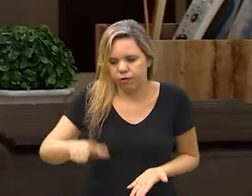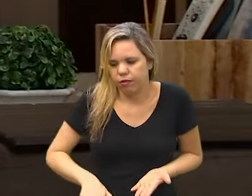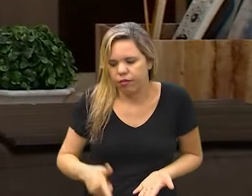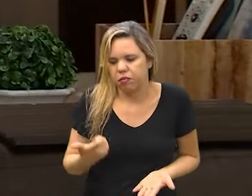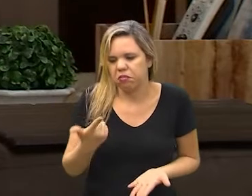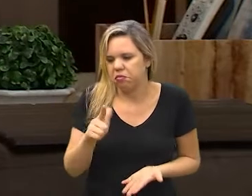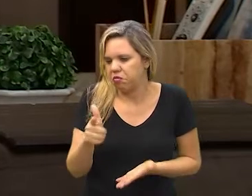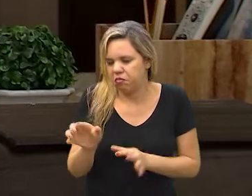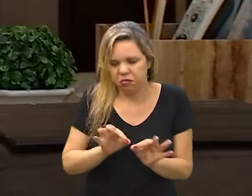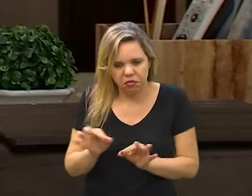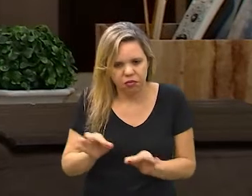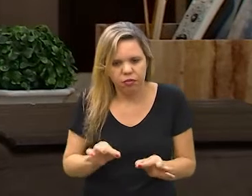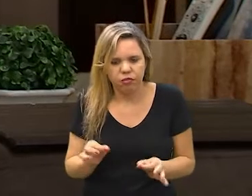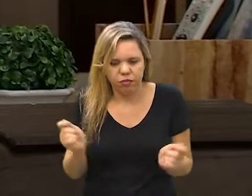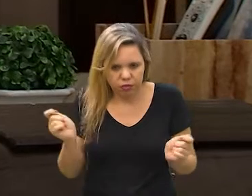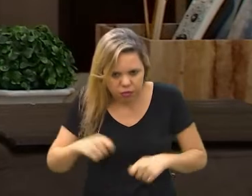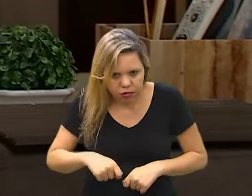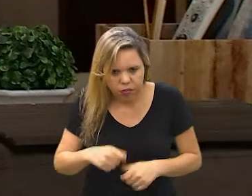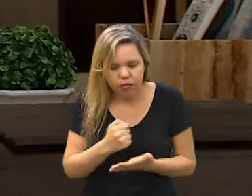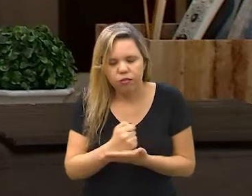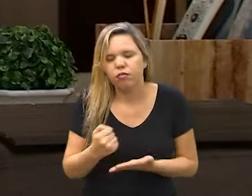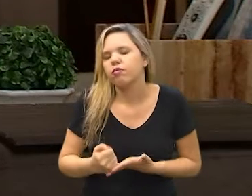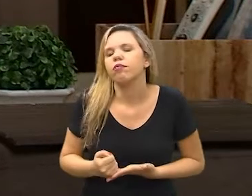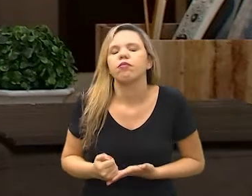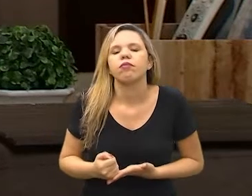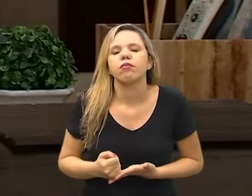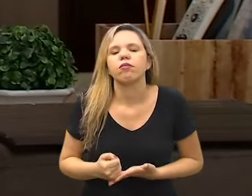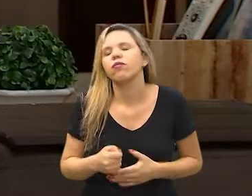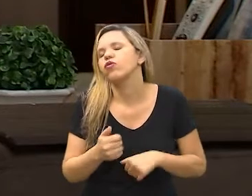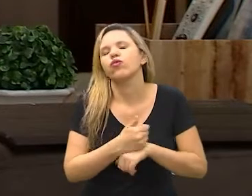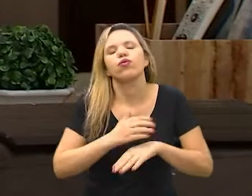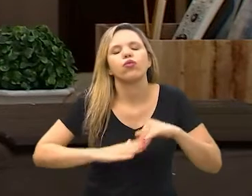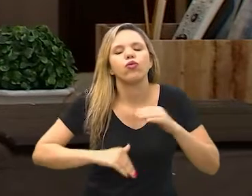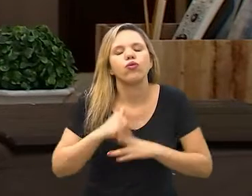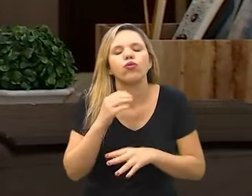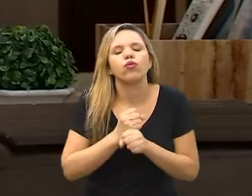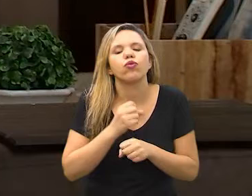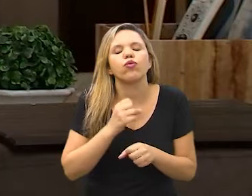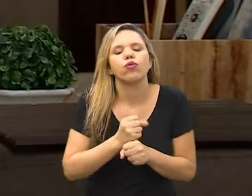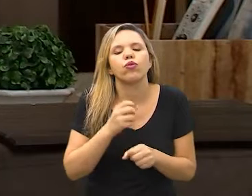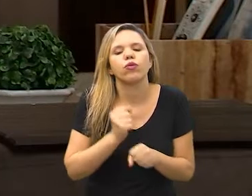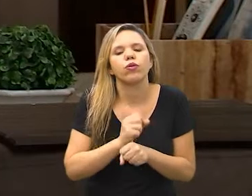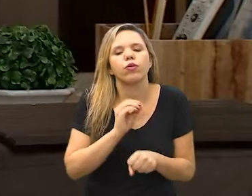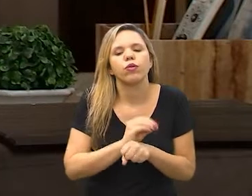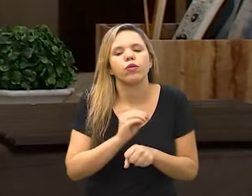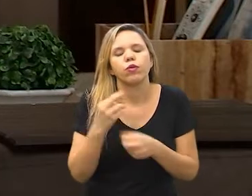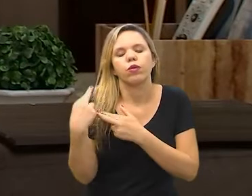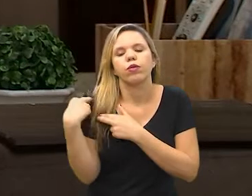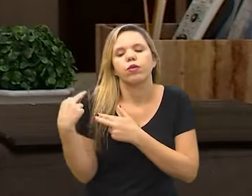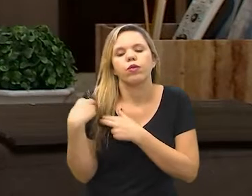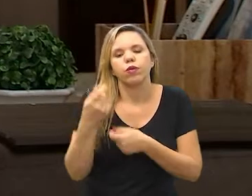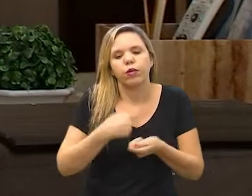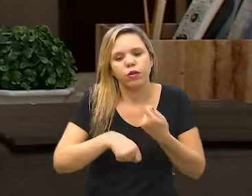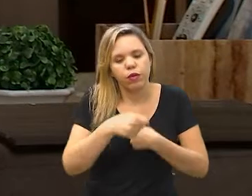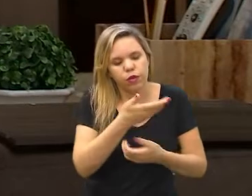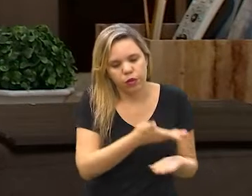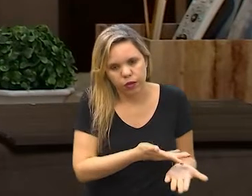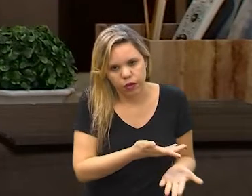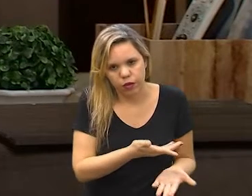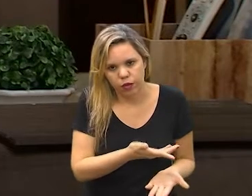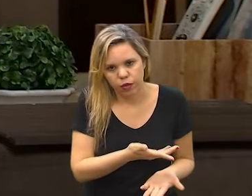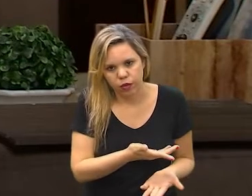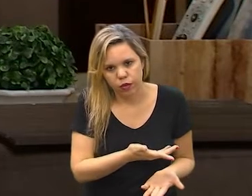tão organizada, vale a pena contratar um contador ou um consultor financeiro para cuidar, justamente para administrar essa